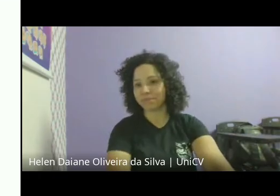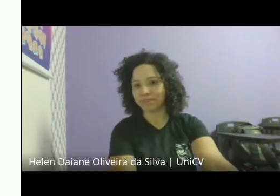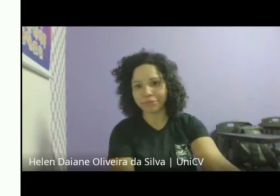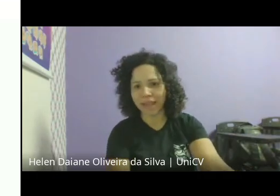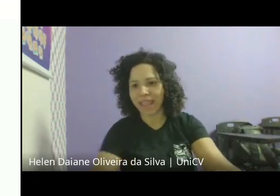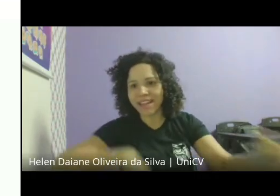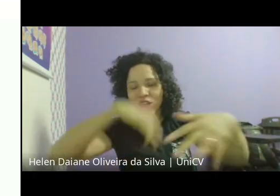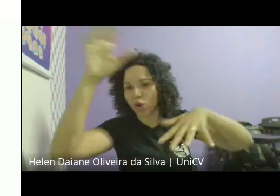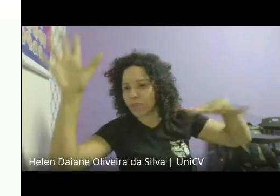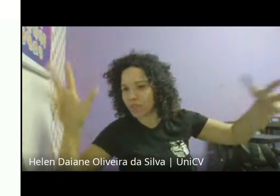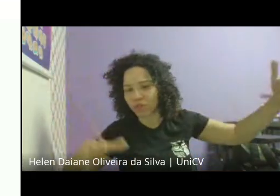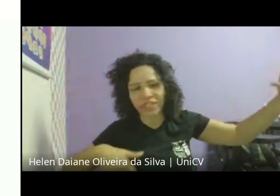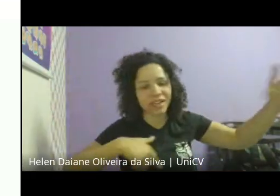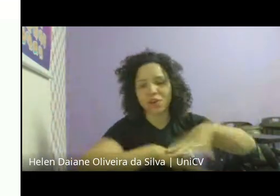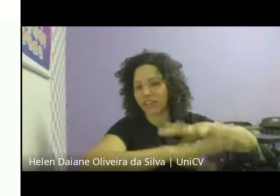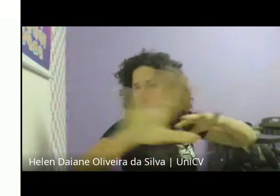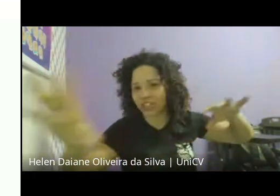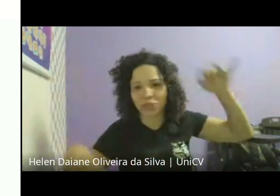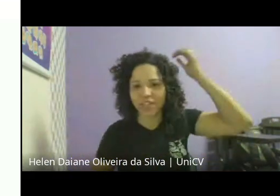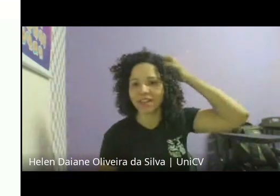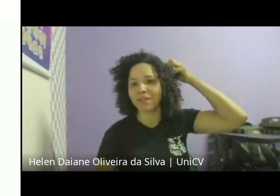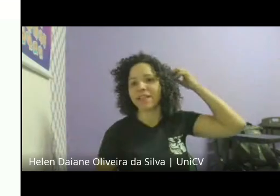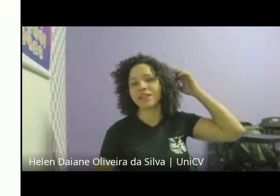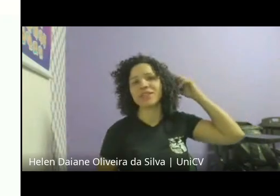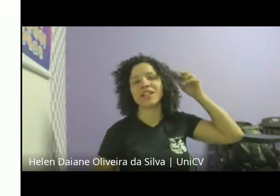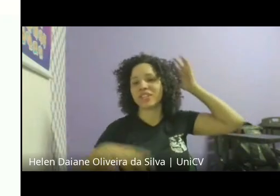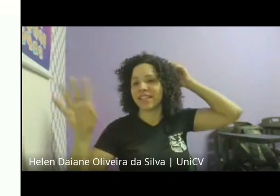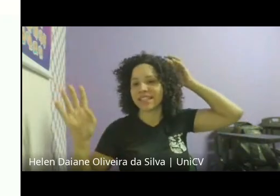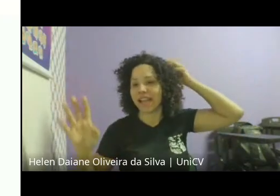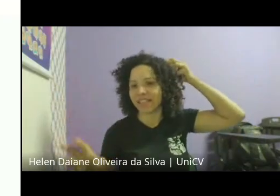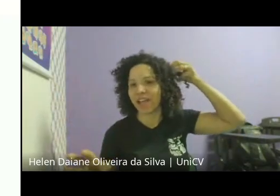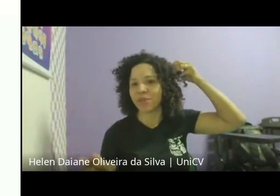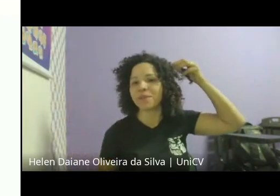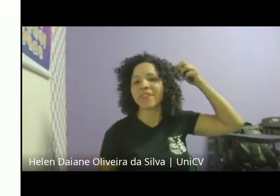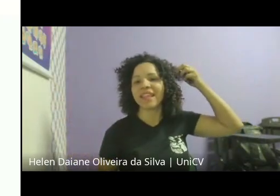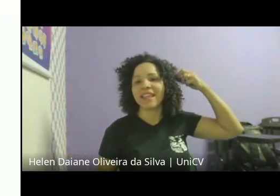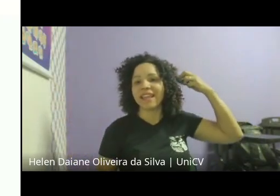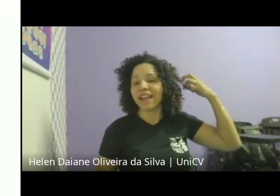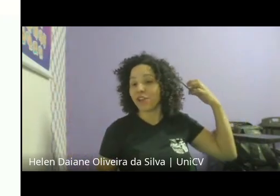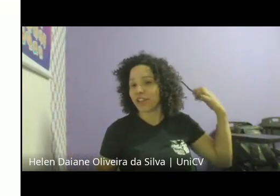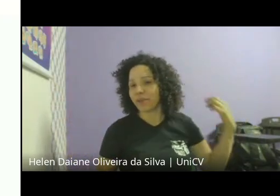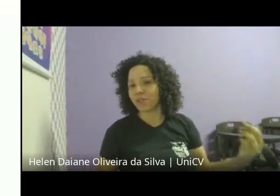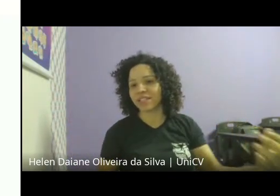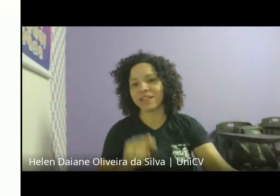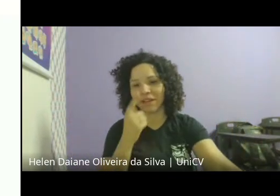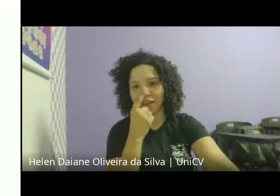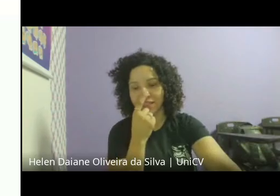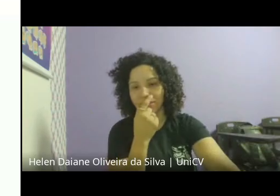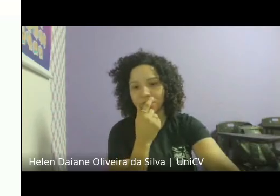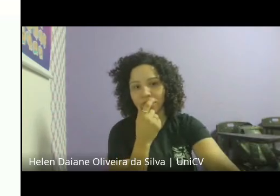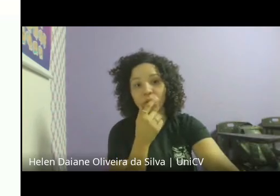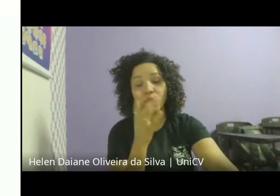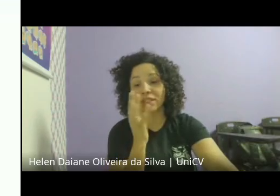E helicóptero e cão farejador, tá parecendo cena de CSI, sabe? Aí eu falei pra surda assim, pra